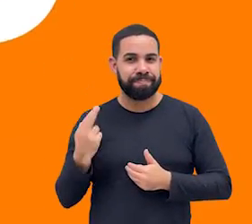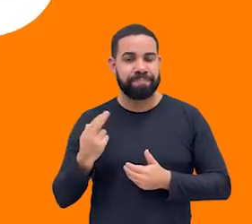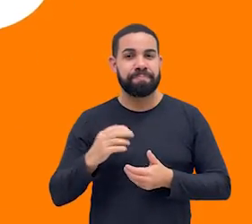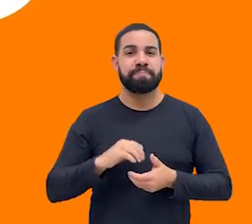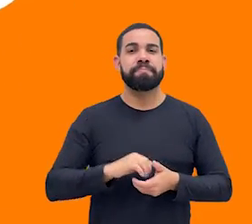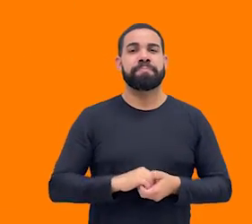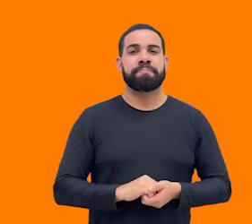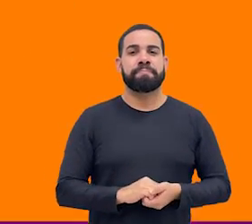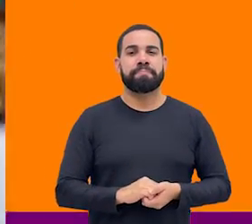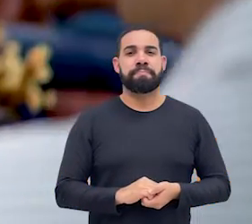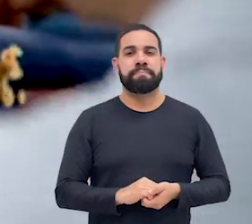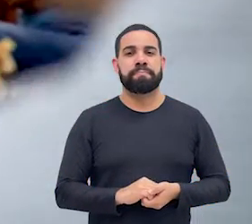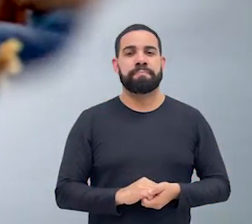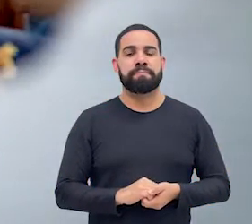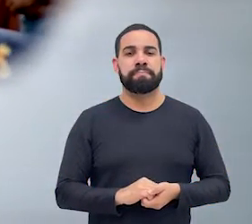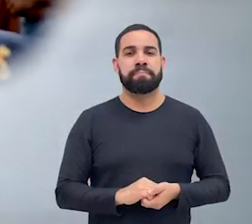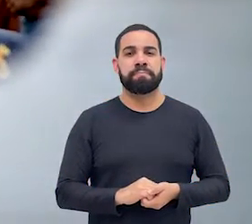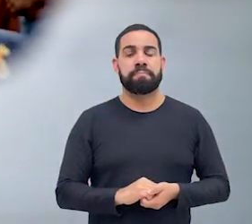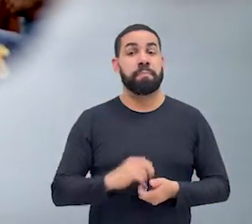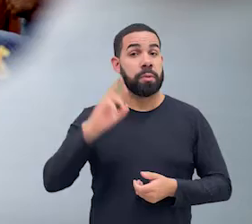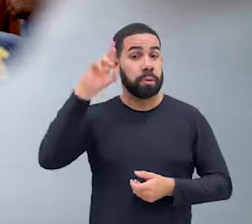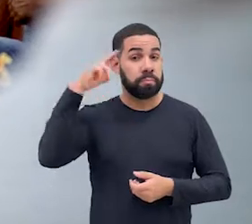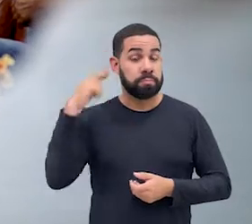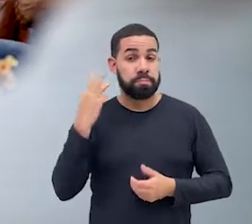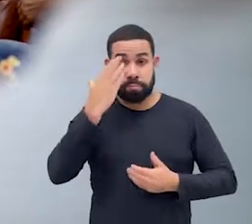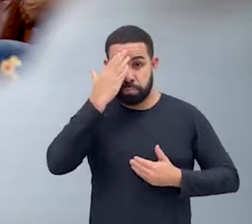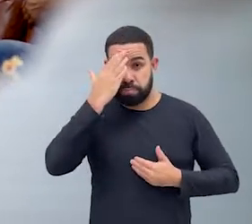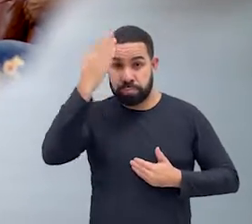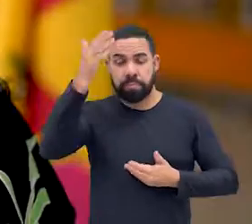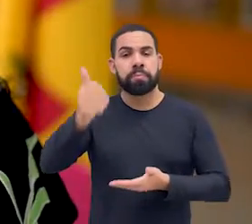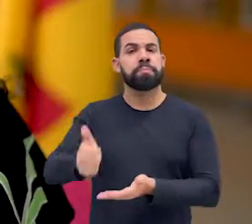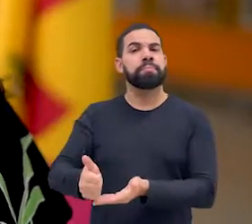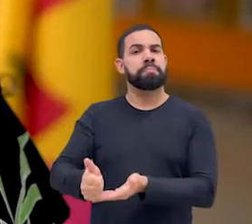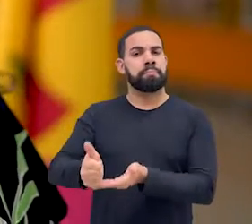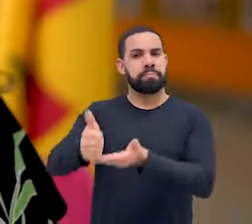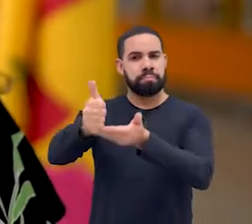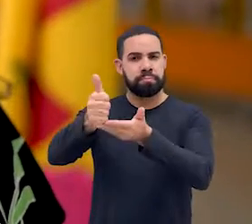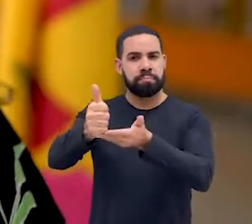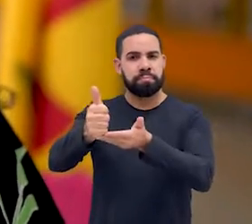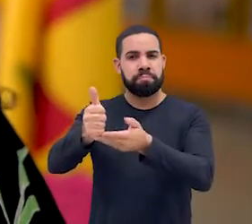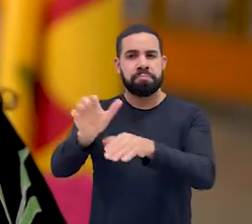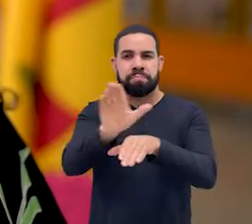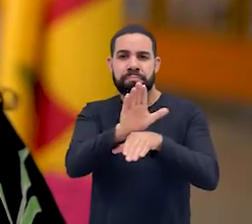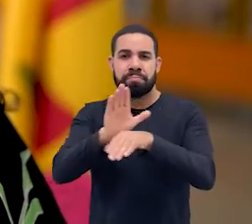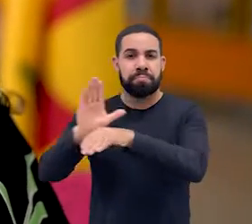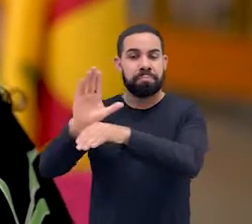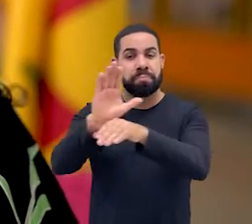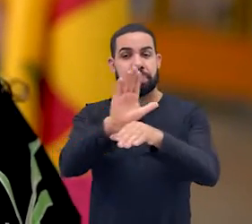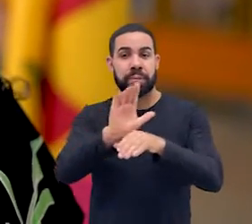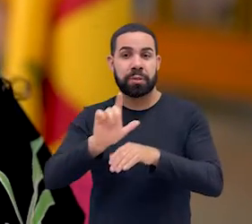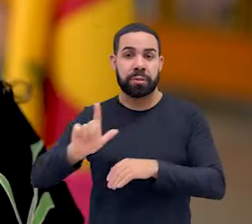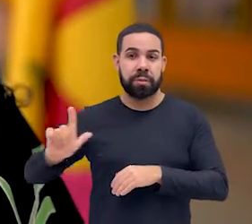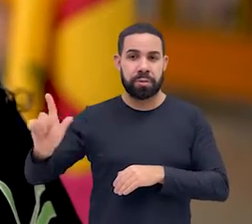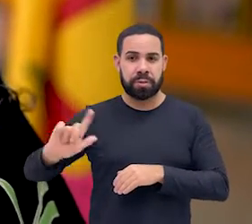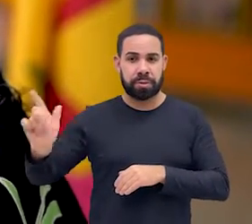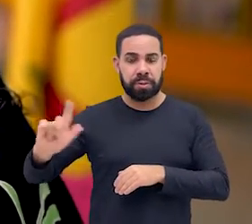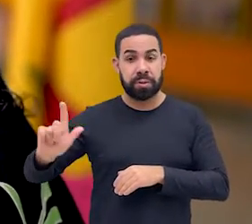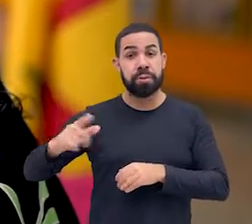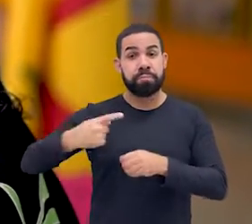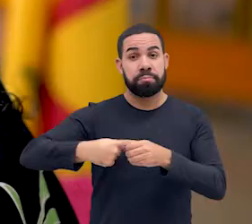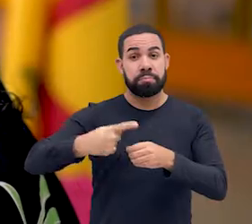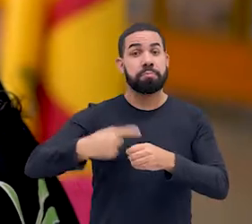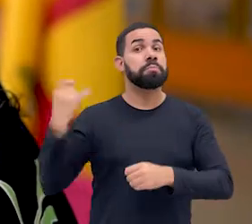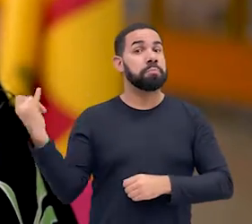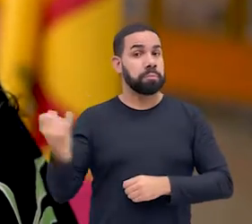deputado. 4015 confirma para nossa região. Rodrigo, obrigada pelo apoio que tem nos dado aqui na cidade de Guarantã.